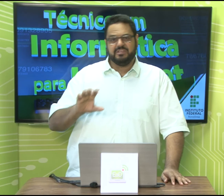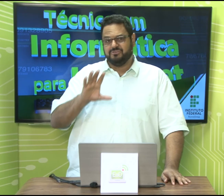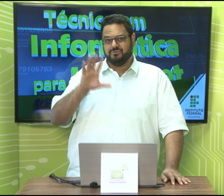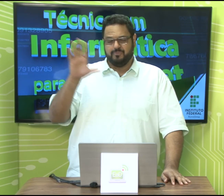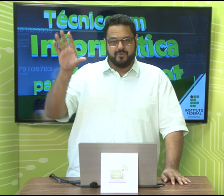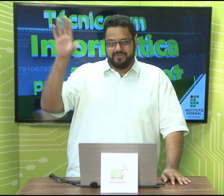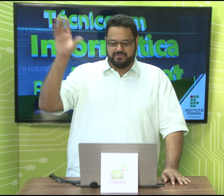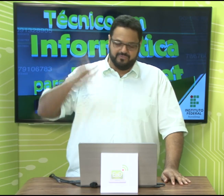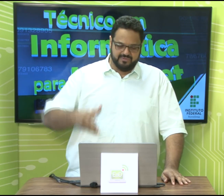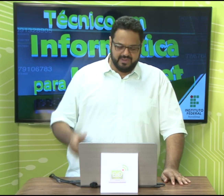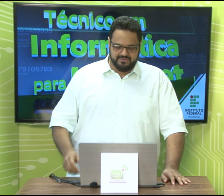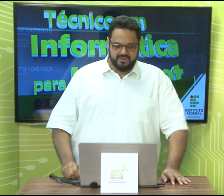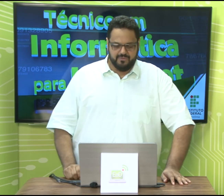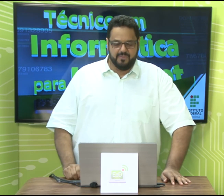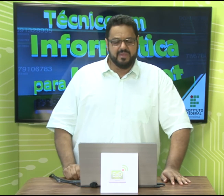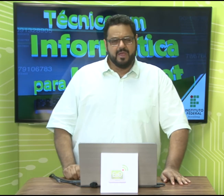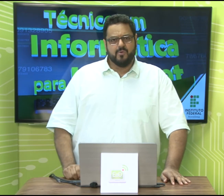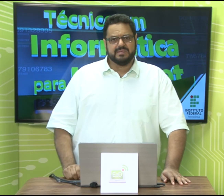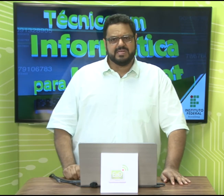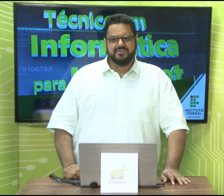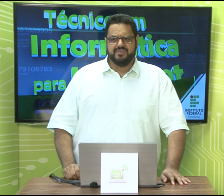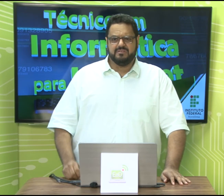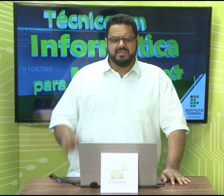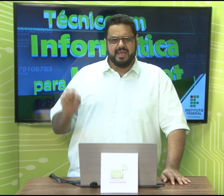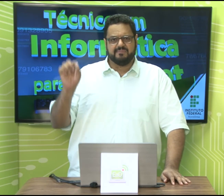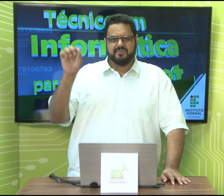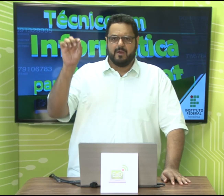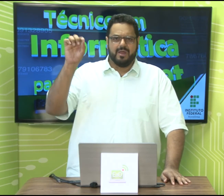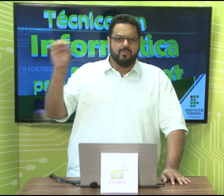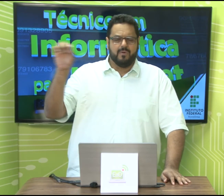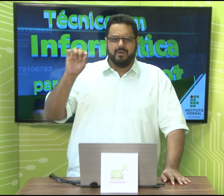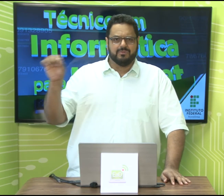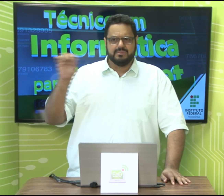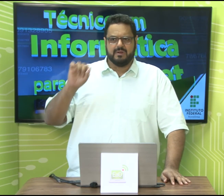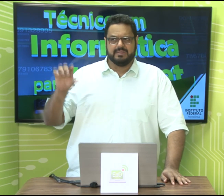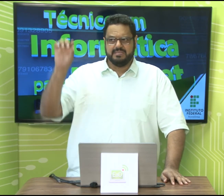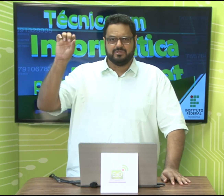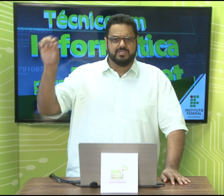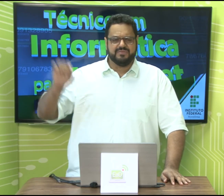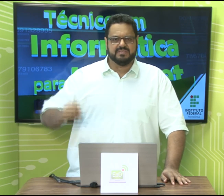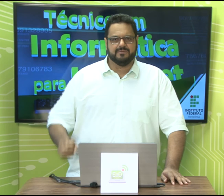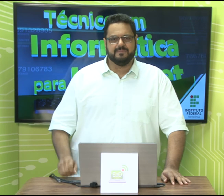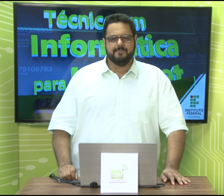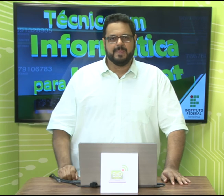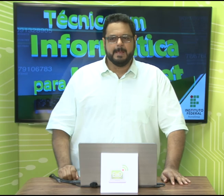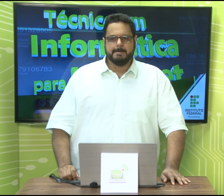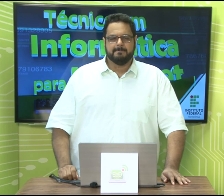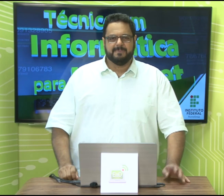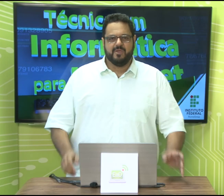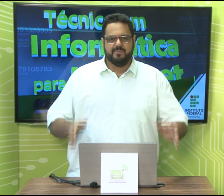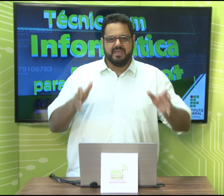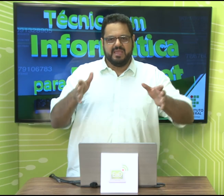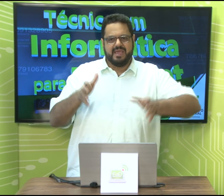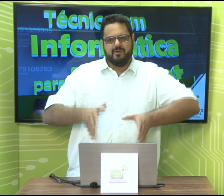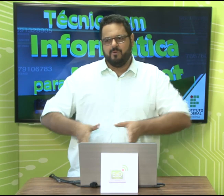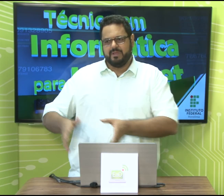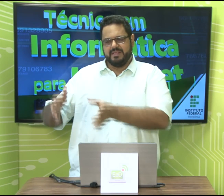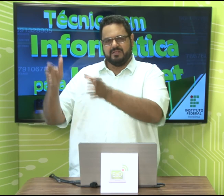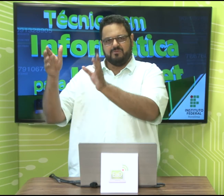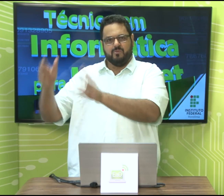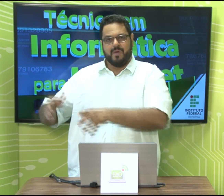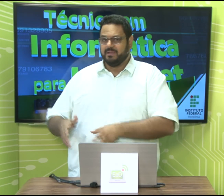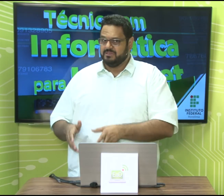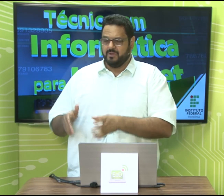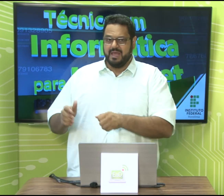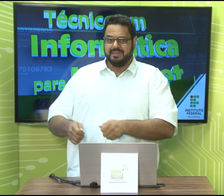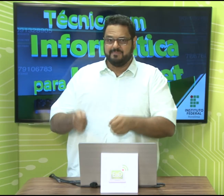de vídeos, de um professor, não vou dar o nome, uma série de vídeos, e lá, aula 1, aula 2, aula 3, só de visão. Eu peguei ela, coloquei dentro